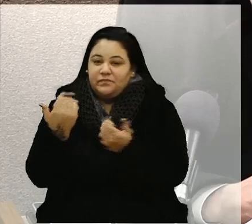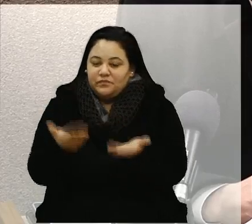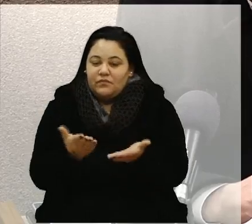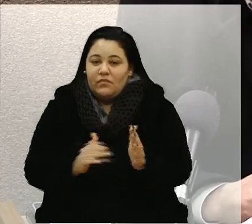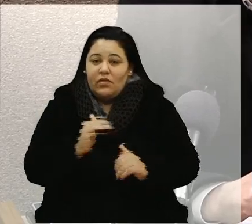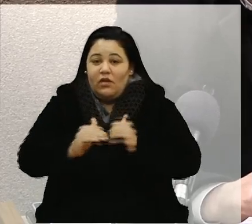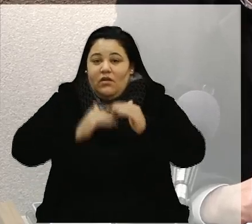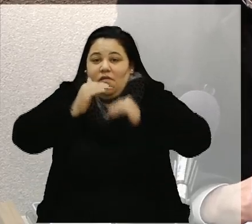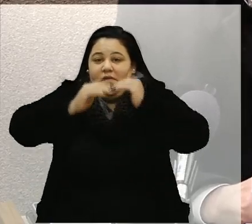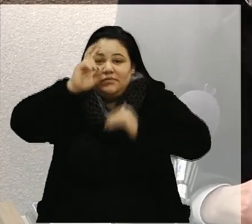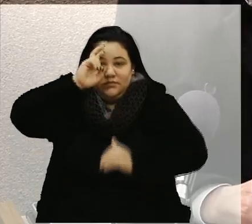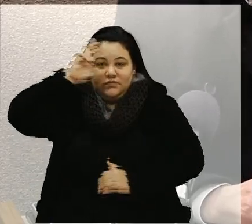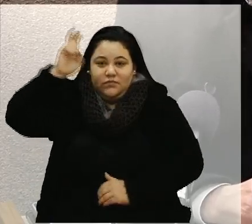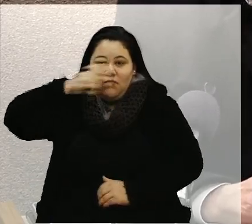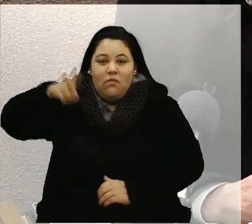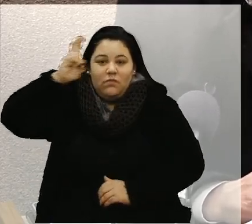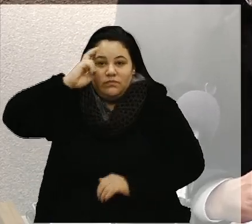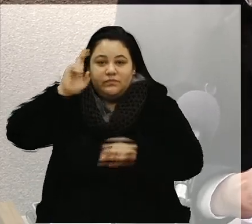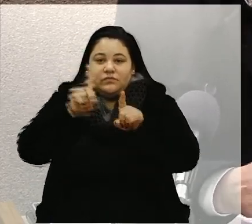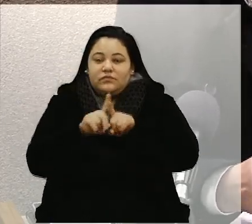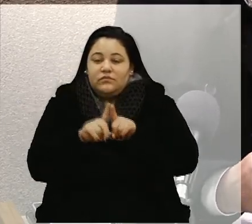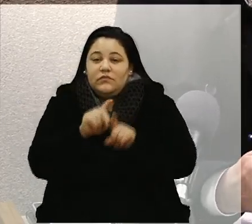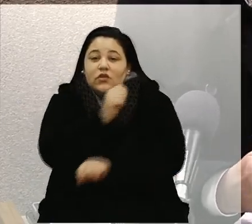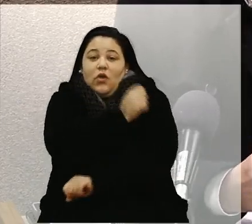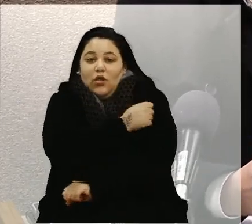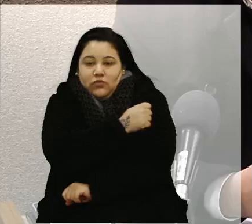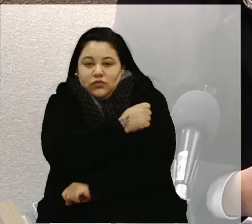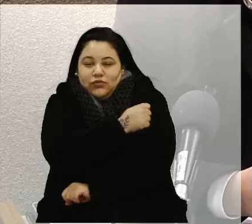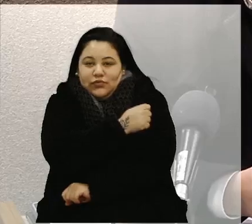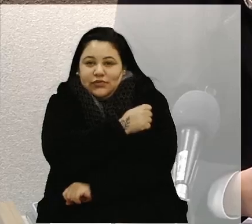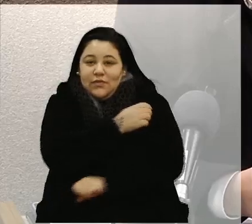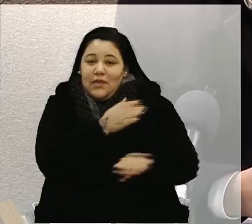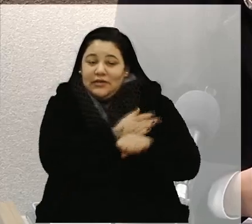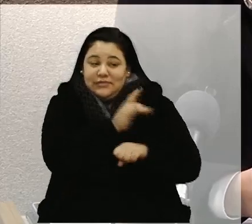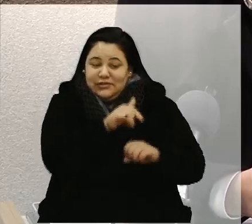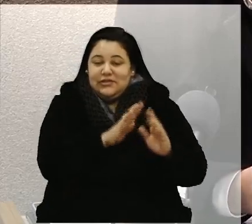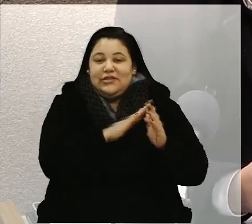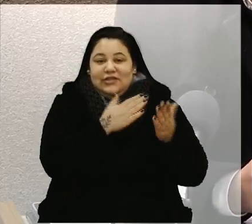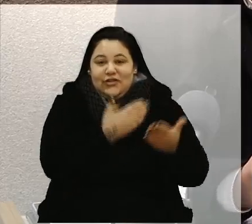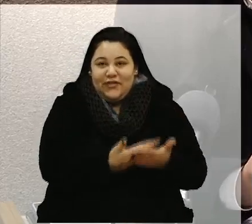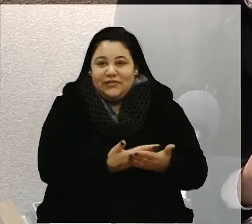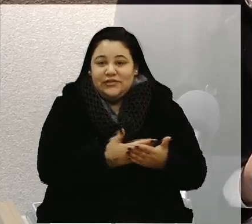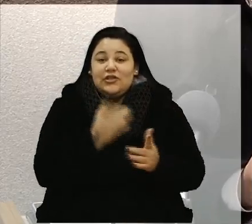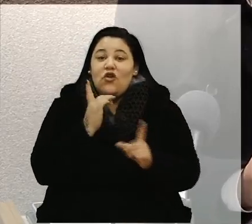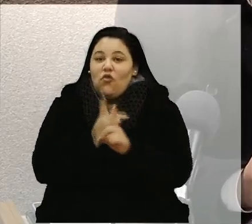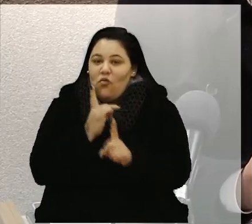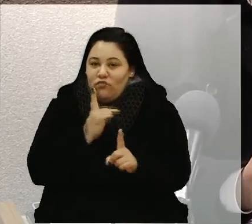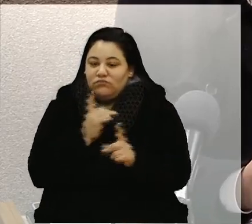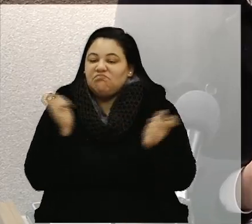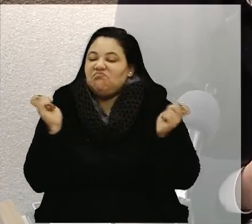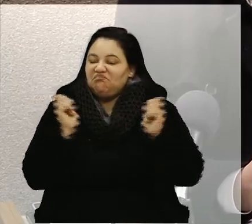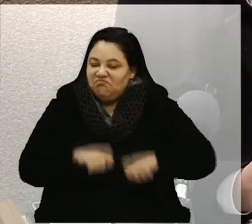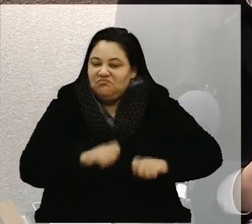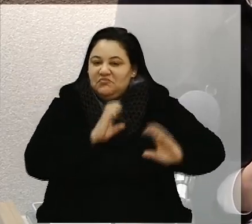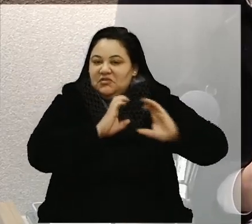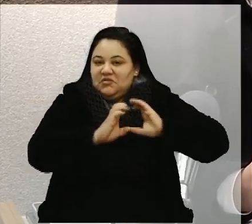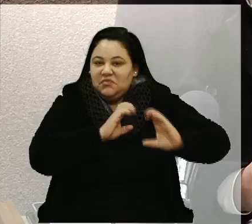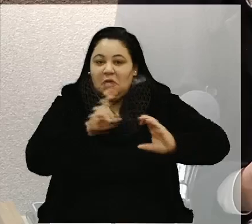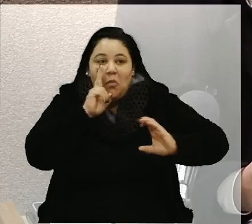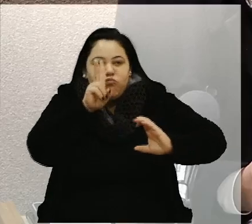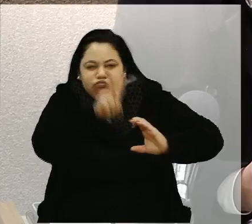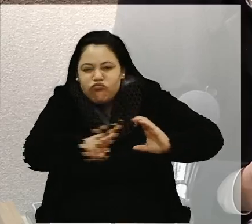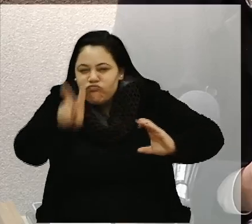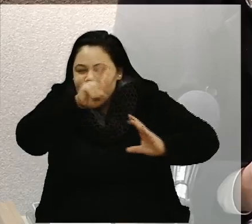desenvolvimento intelectual e cultural. O aluno IASIG compra capacidade de comunicação, visão de mundo